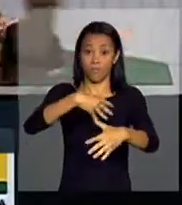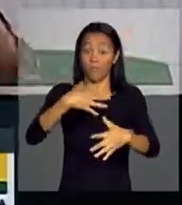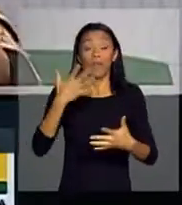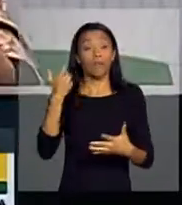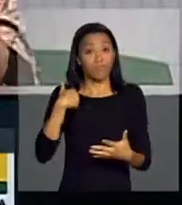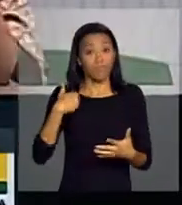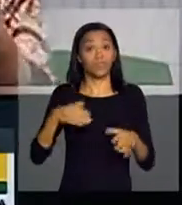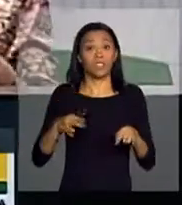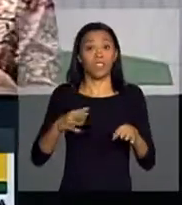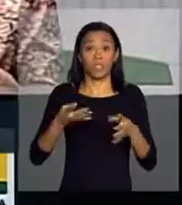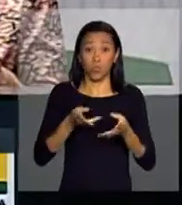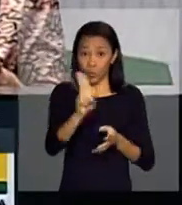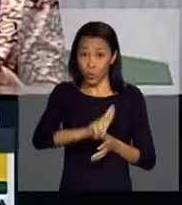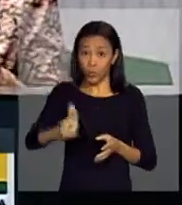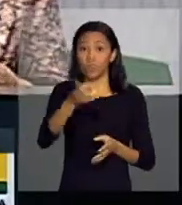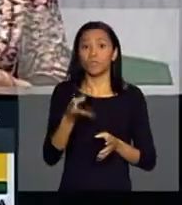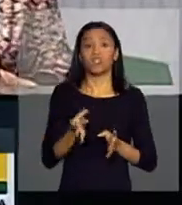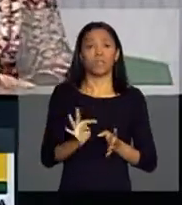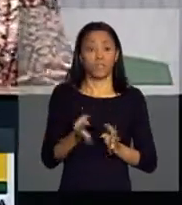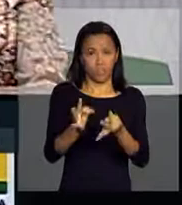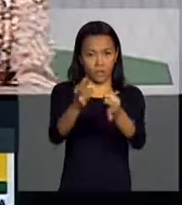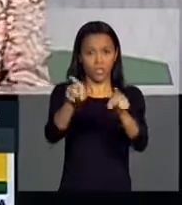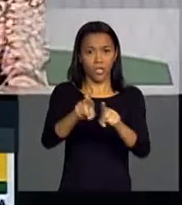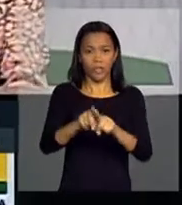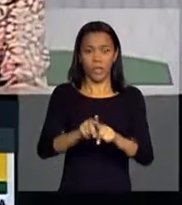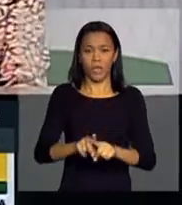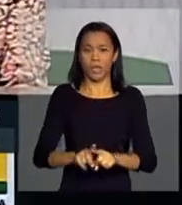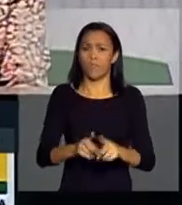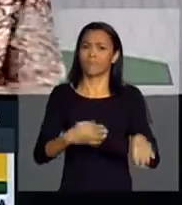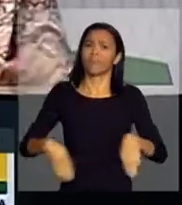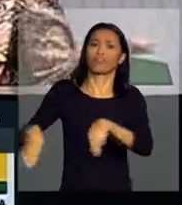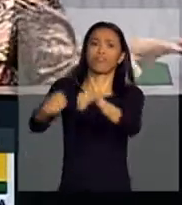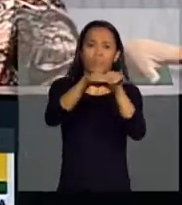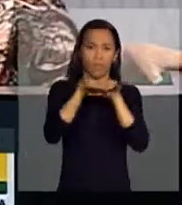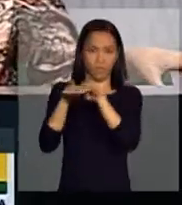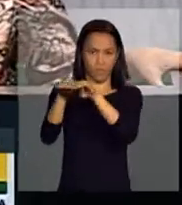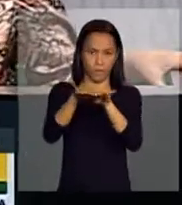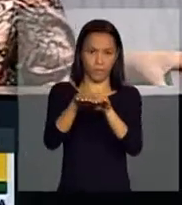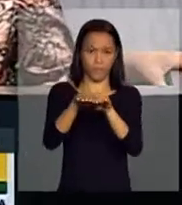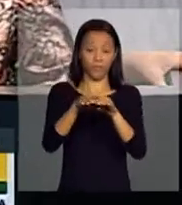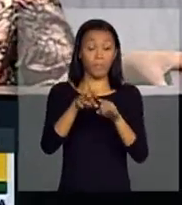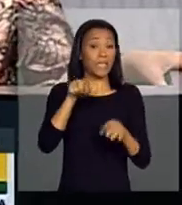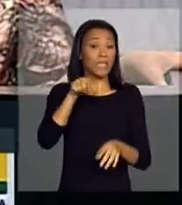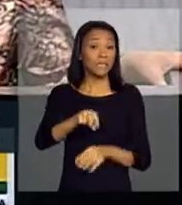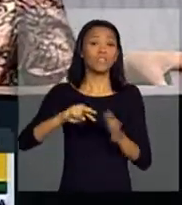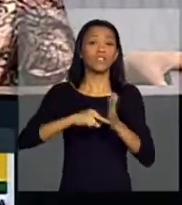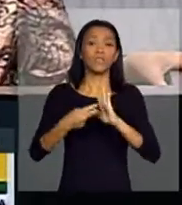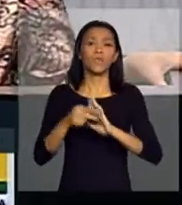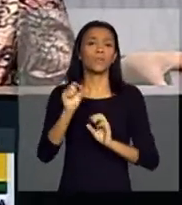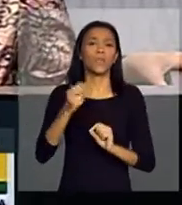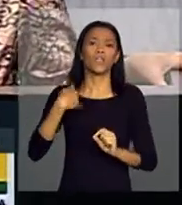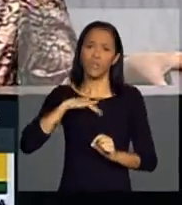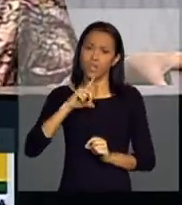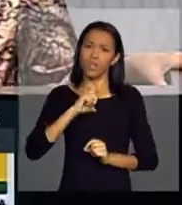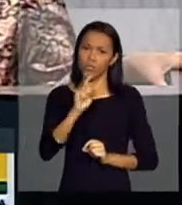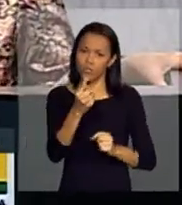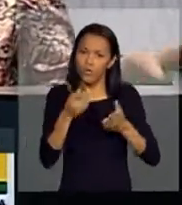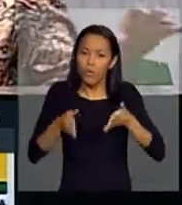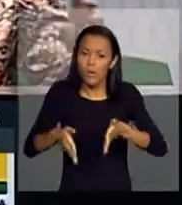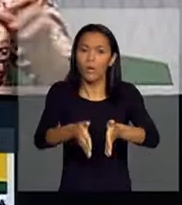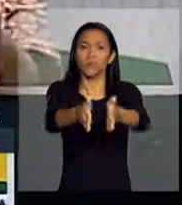diria moderna e competitiva isso significa que nós temos um caminho